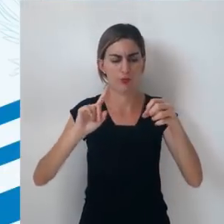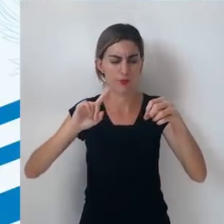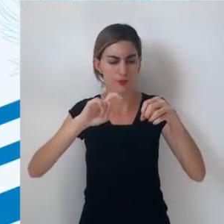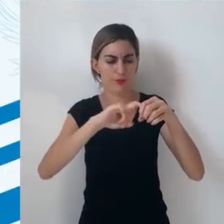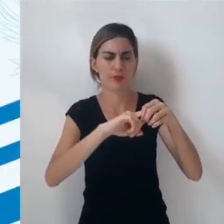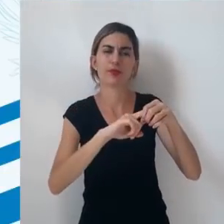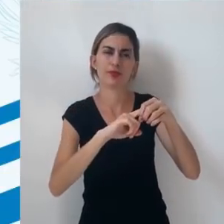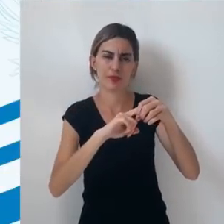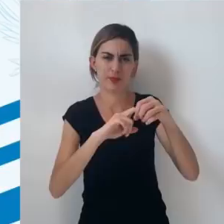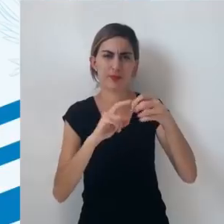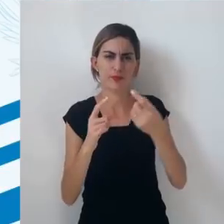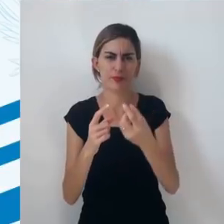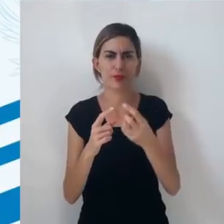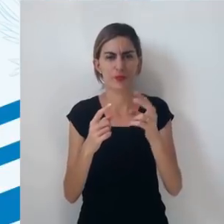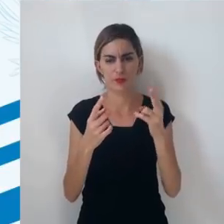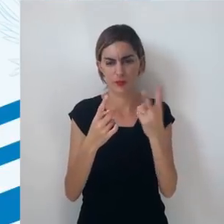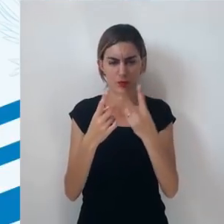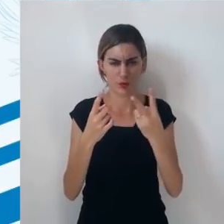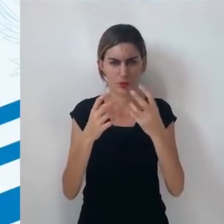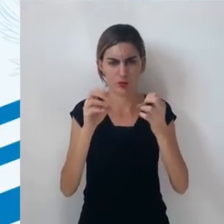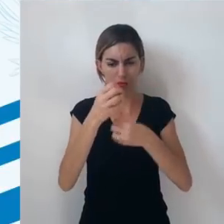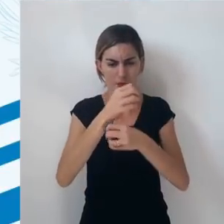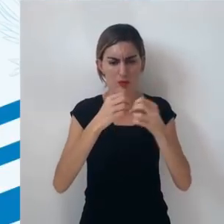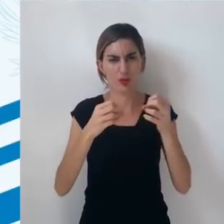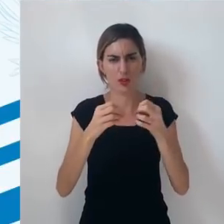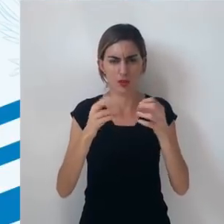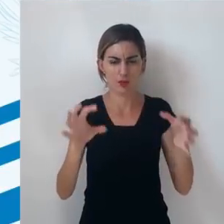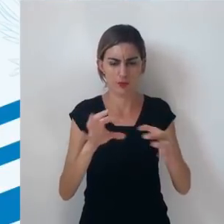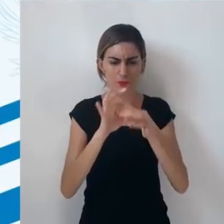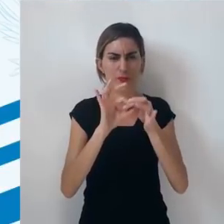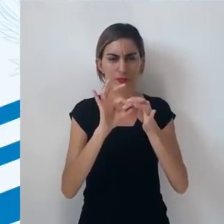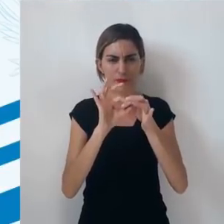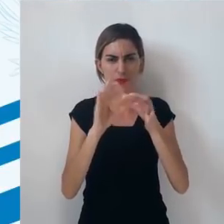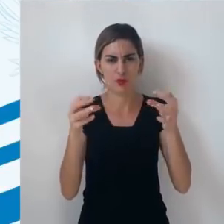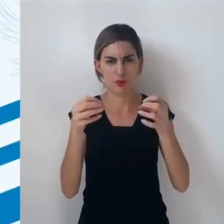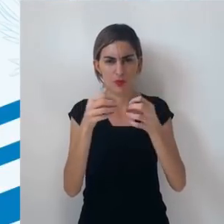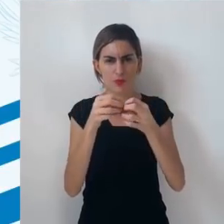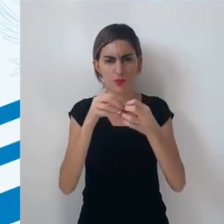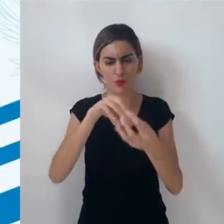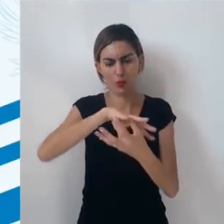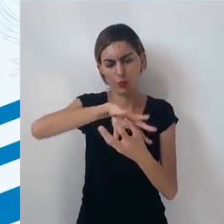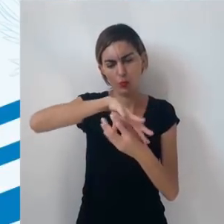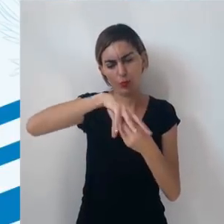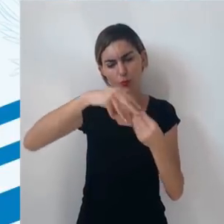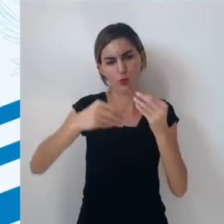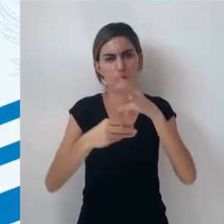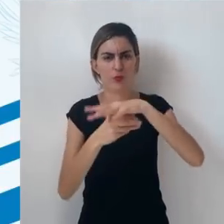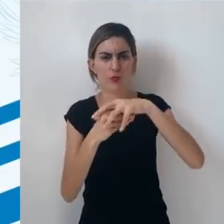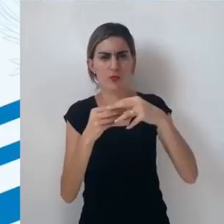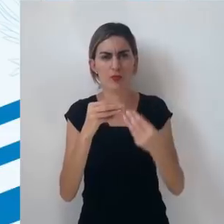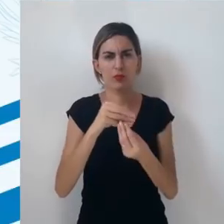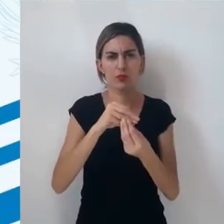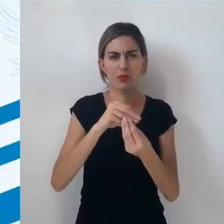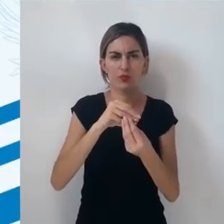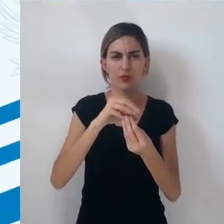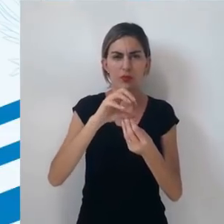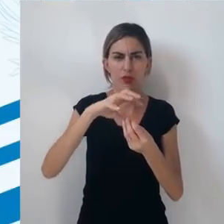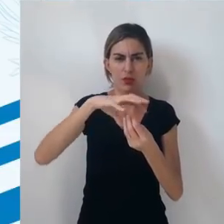e o espermatozoide. Quando essas células se unem, elas vão formar o que a gente chama